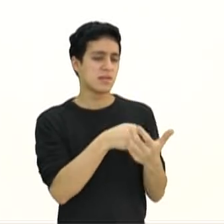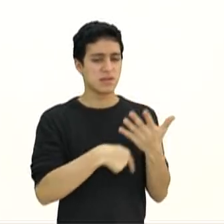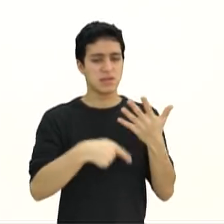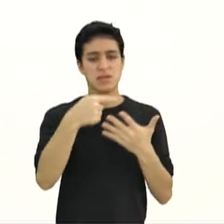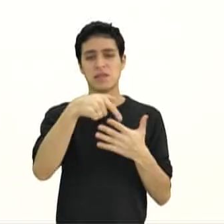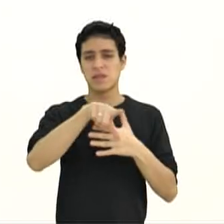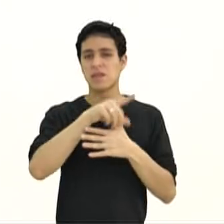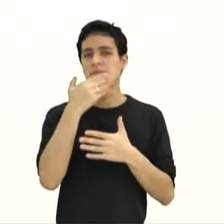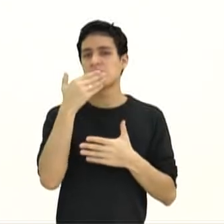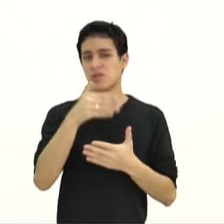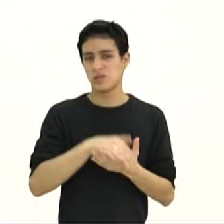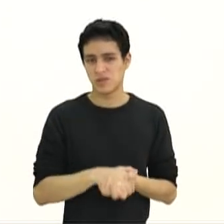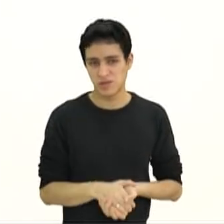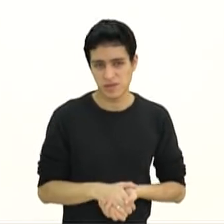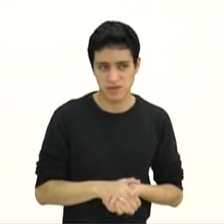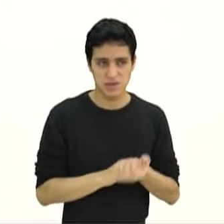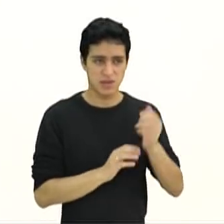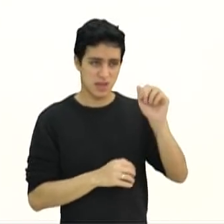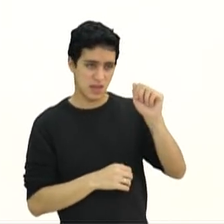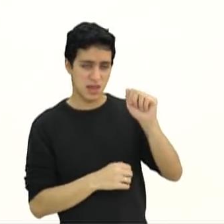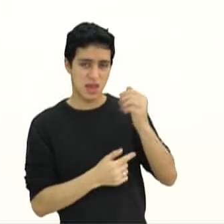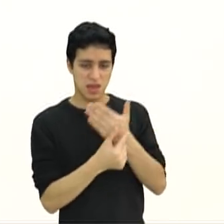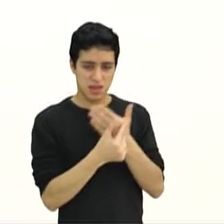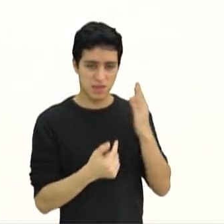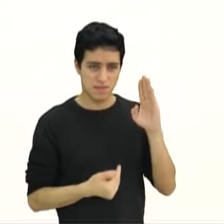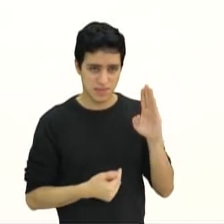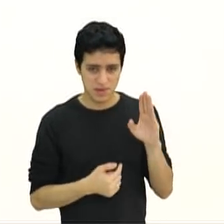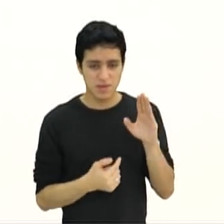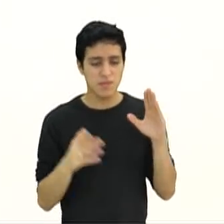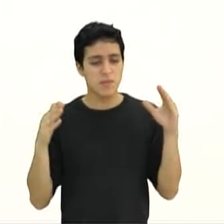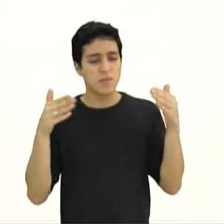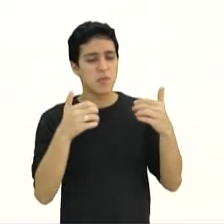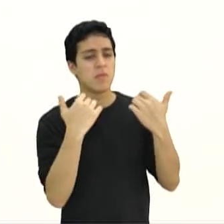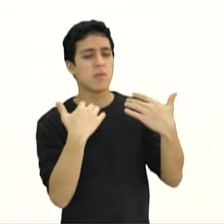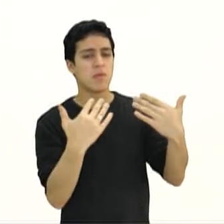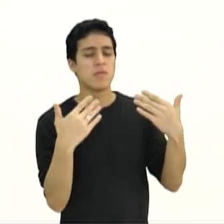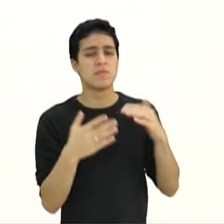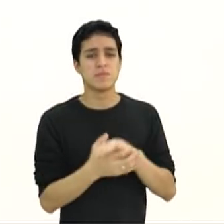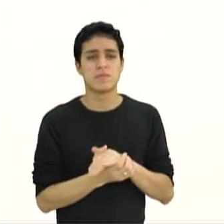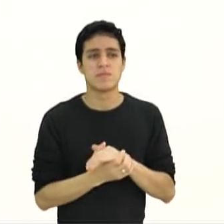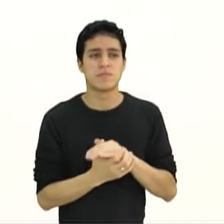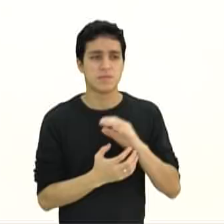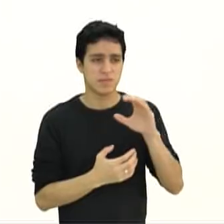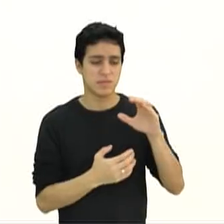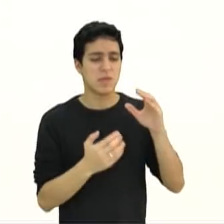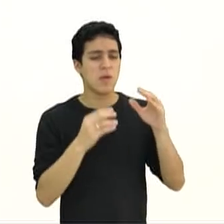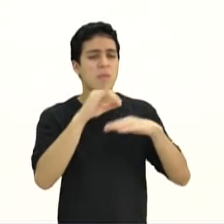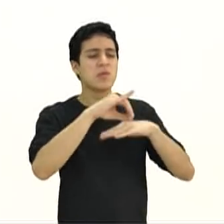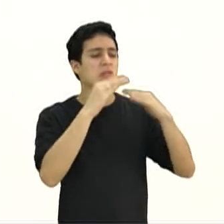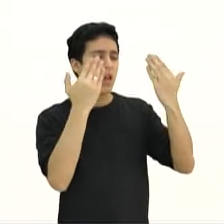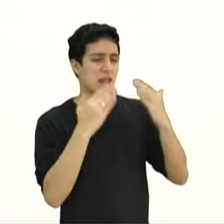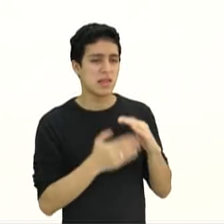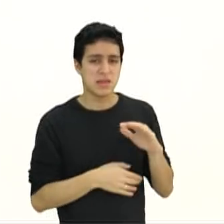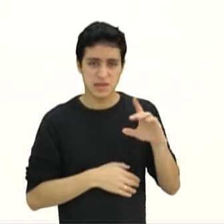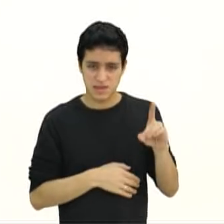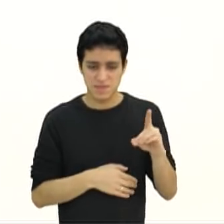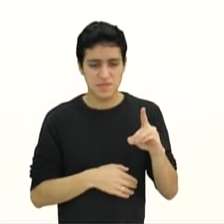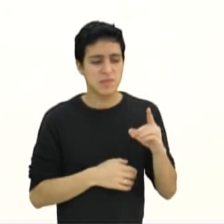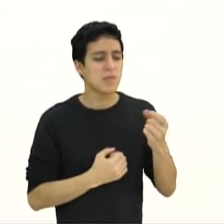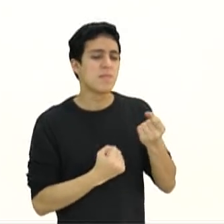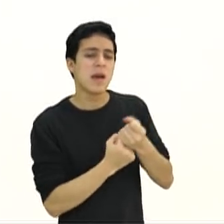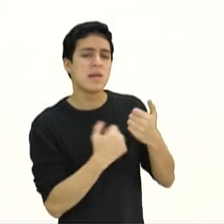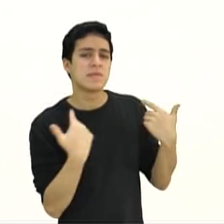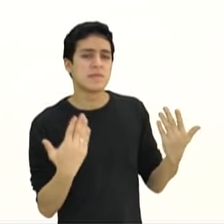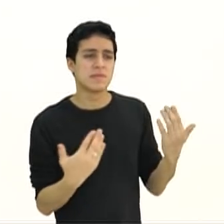elementos solicitados. Letra A, autora. Letra B, público-alvo. C, objeto de análise. D,